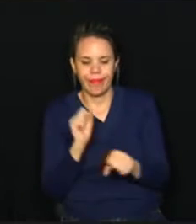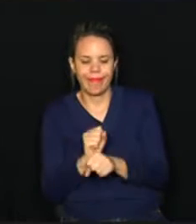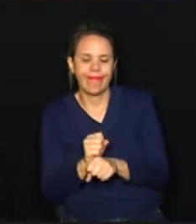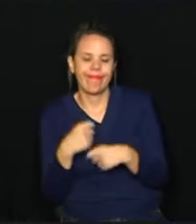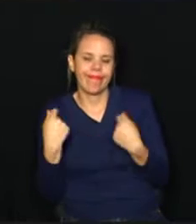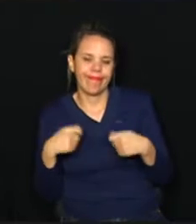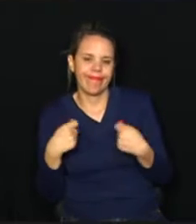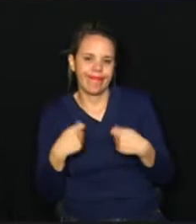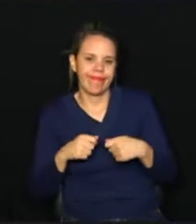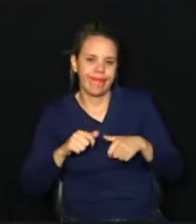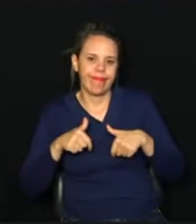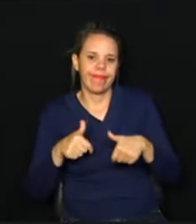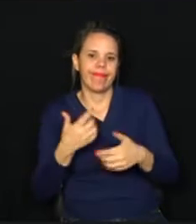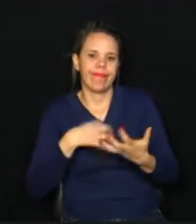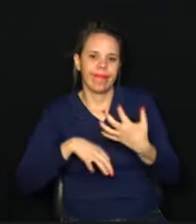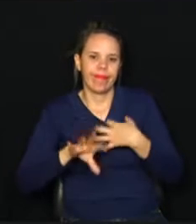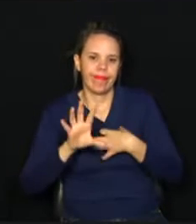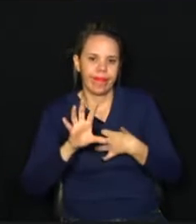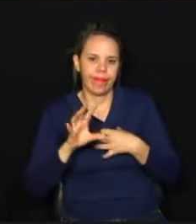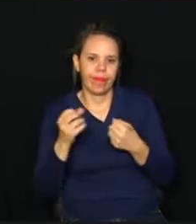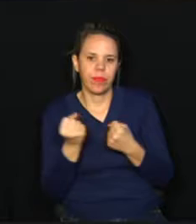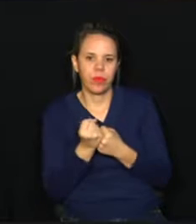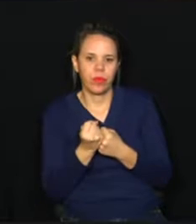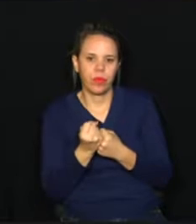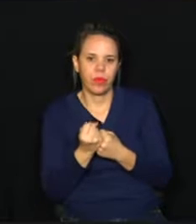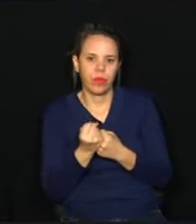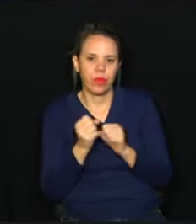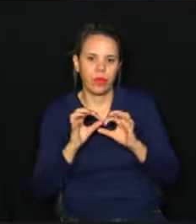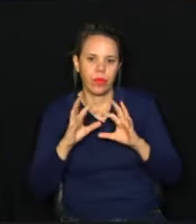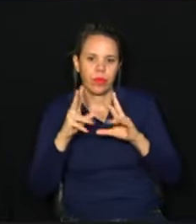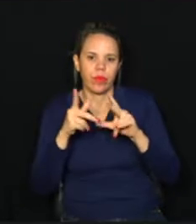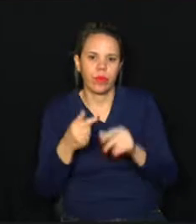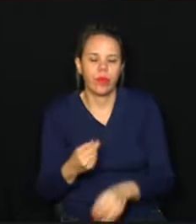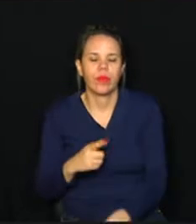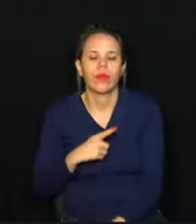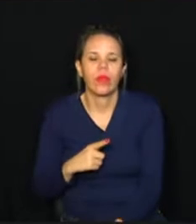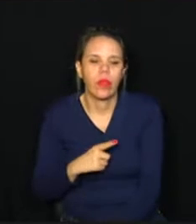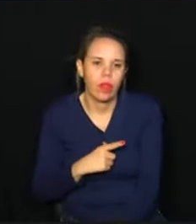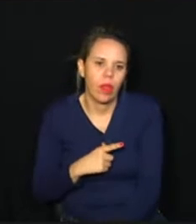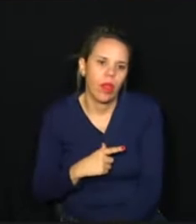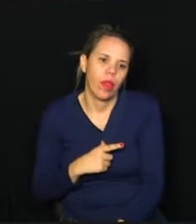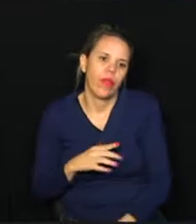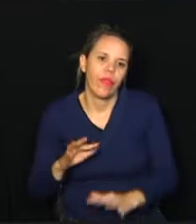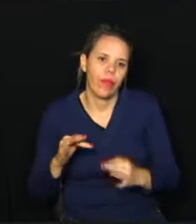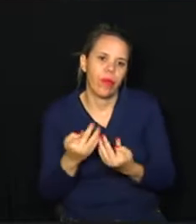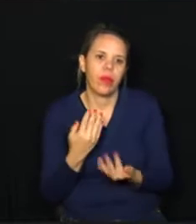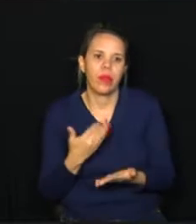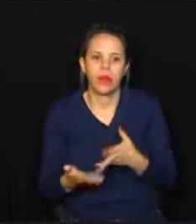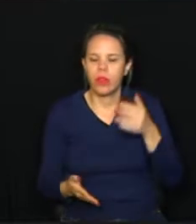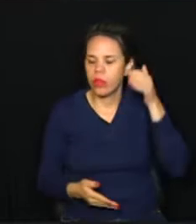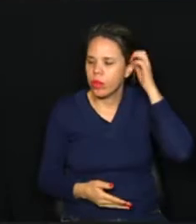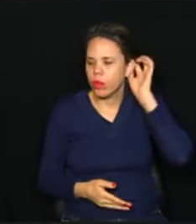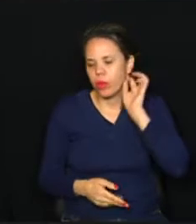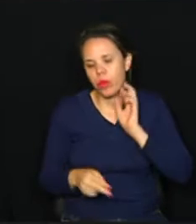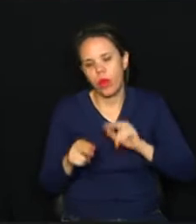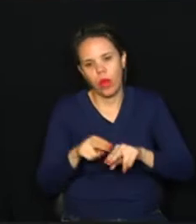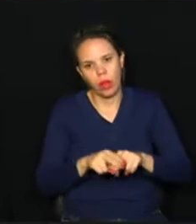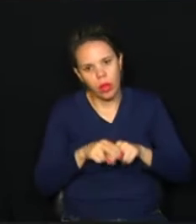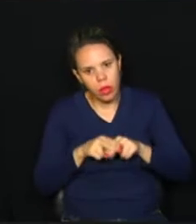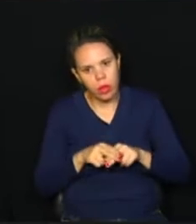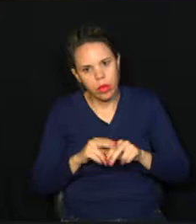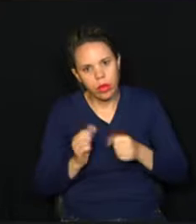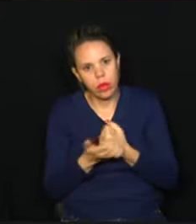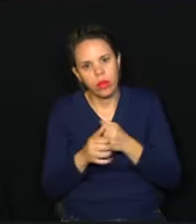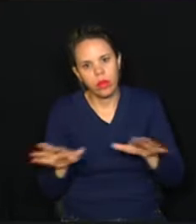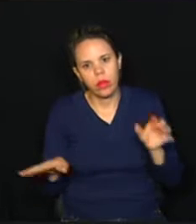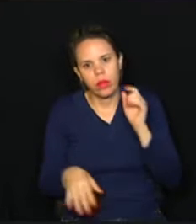também reforçar essa solidariedade, esse apoio a todos que têm perdido aí familiares e amigos por conta da